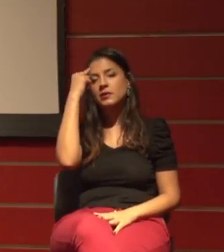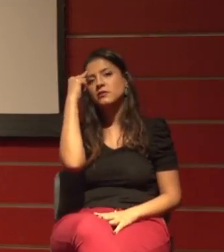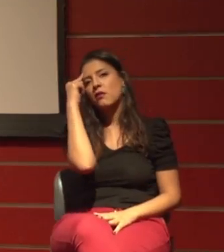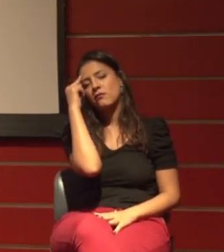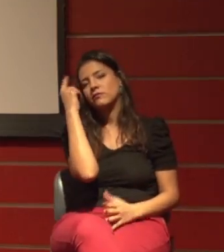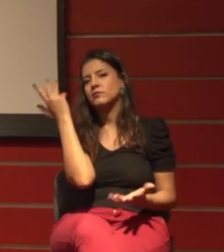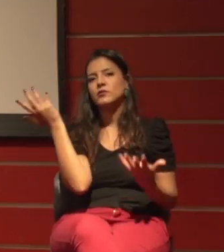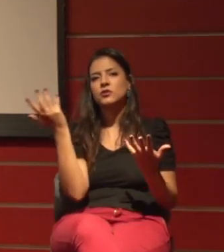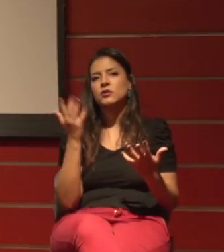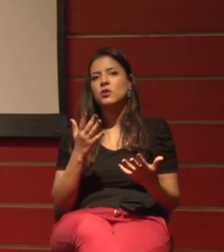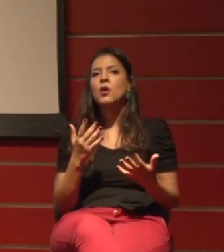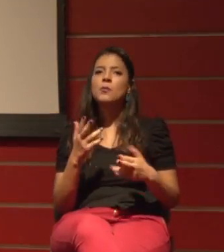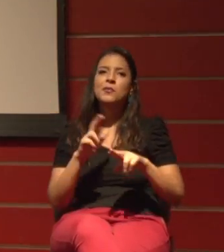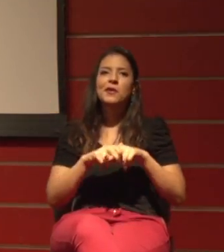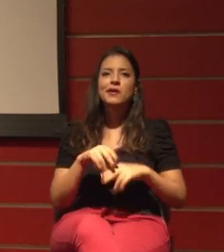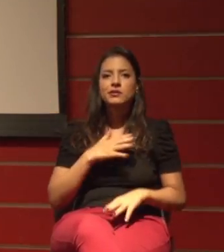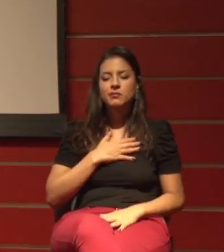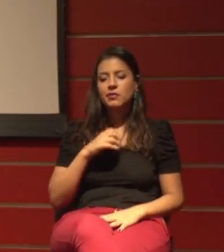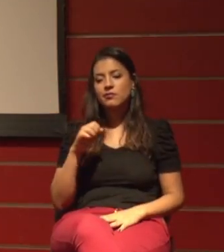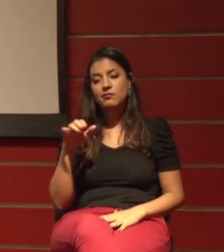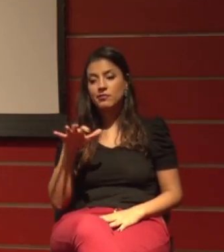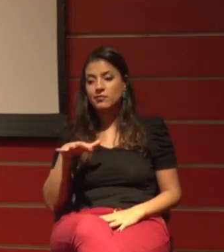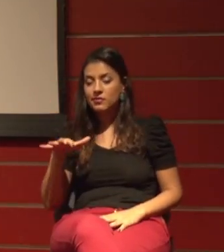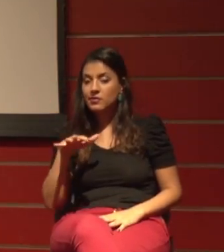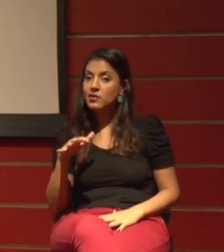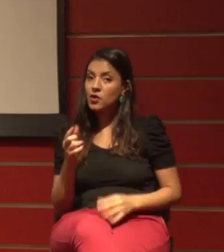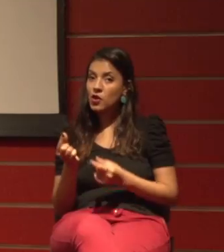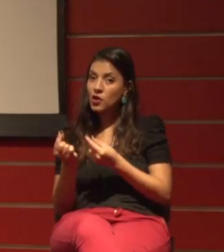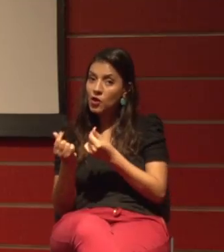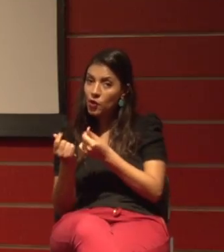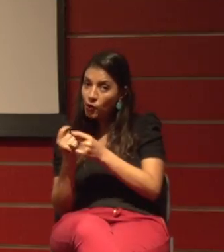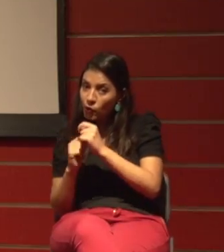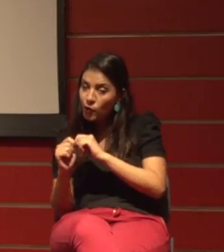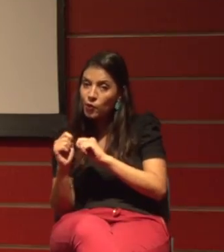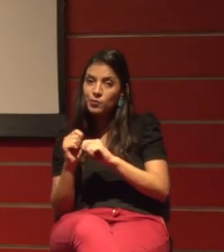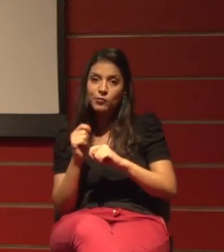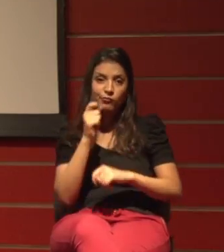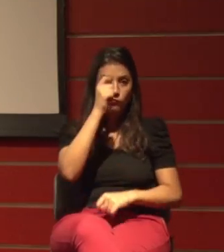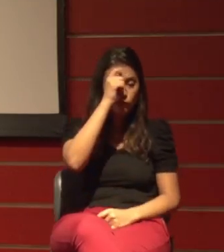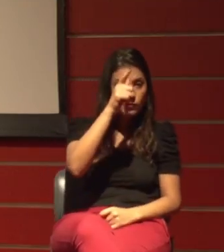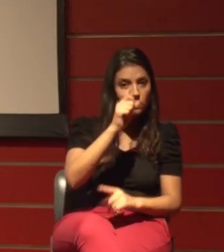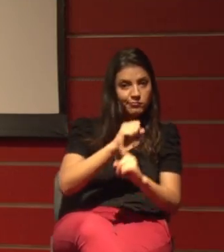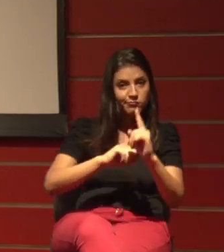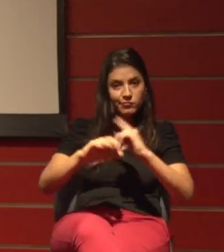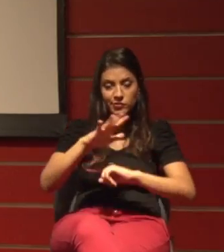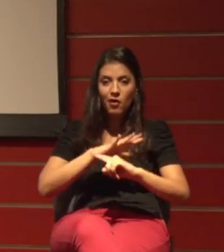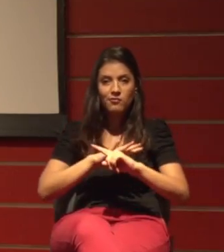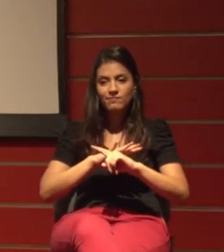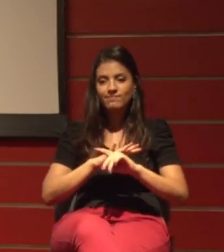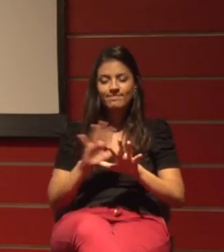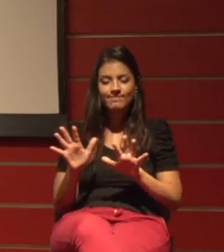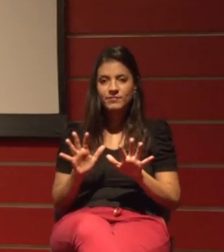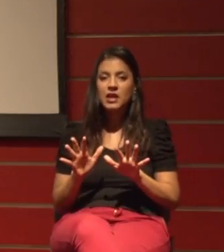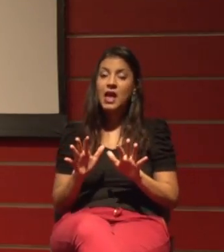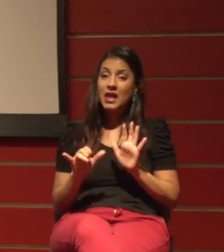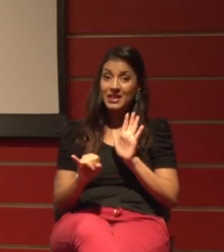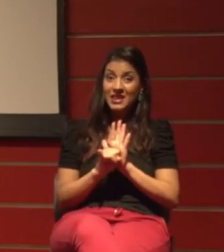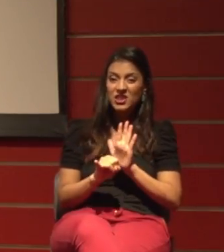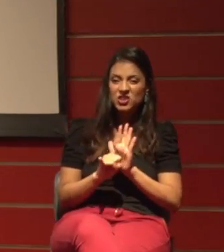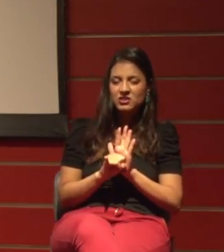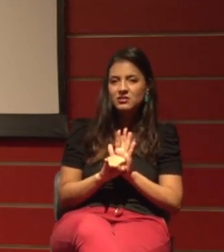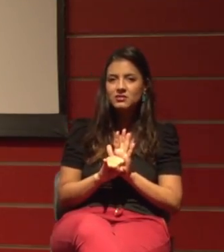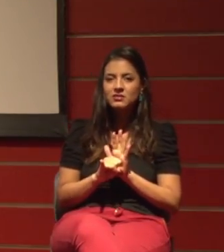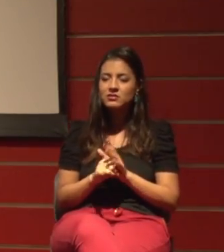do meio do Meio econômico do meio social ou do Meio cultural em que você vive nessa identidade ela é negociada e as pessoas